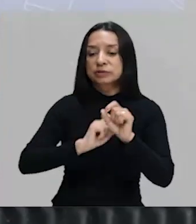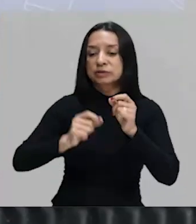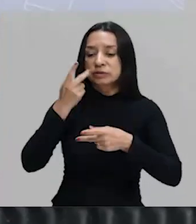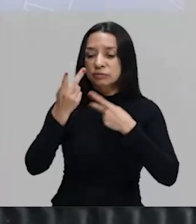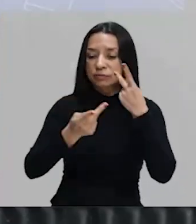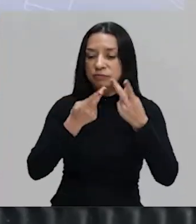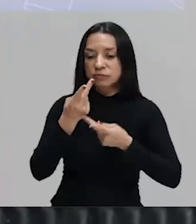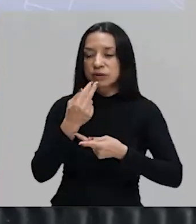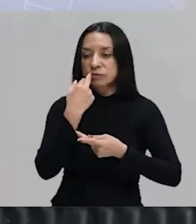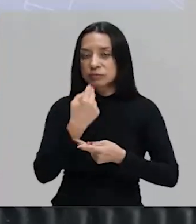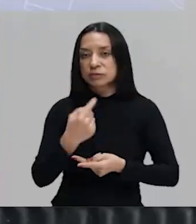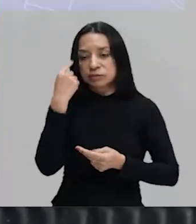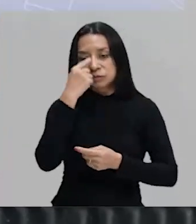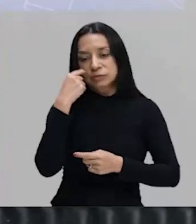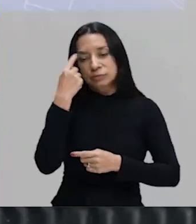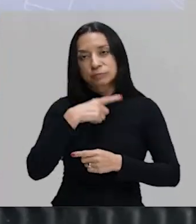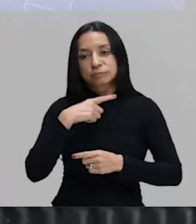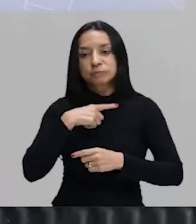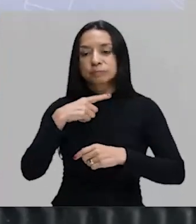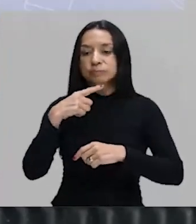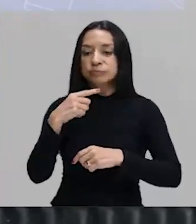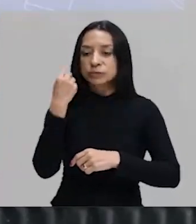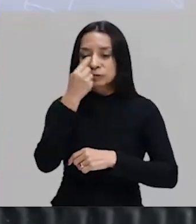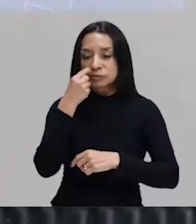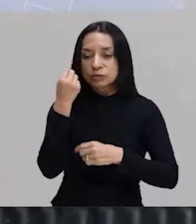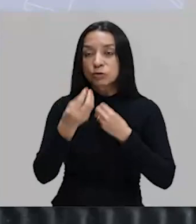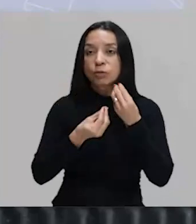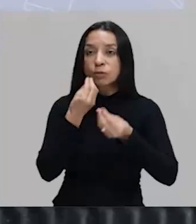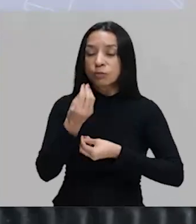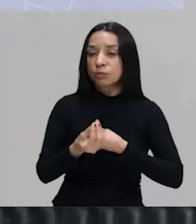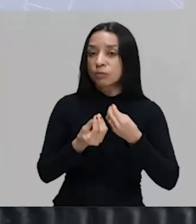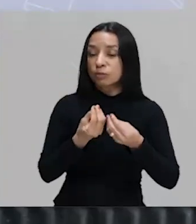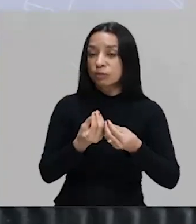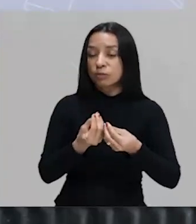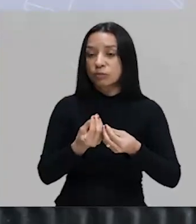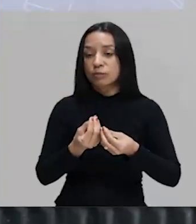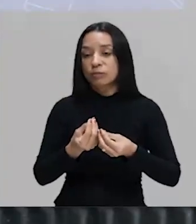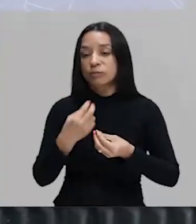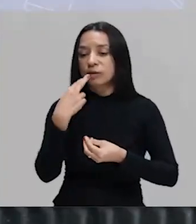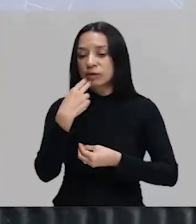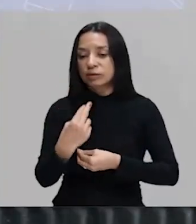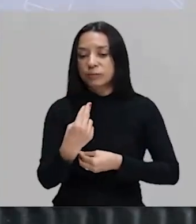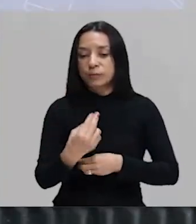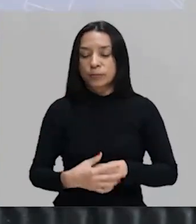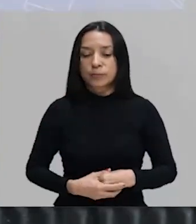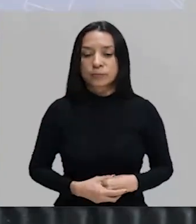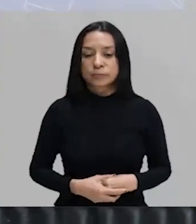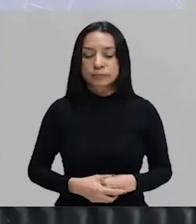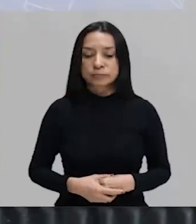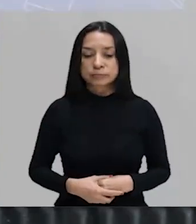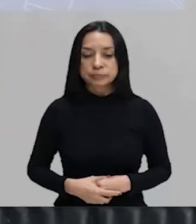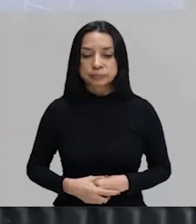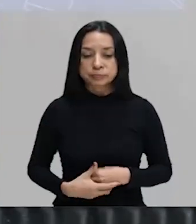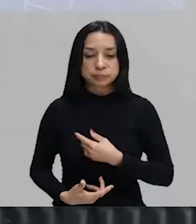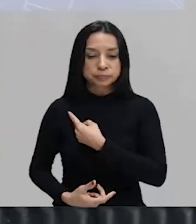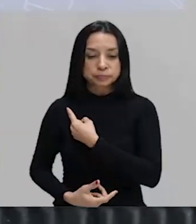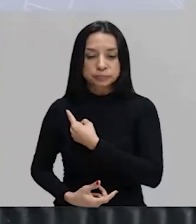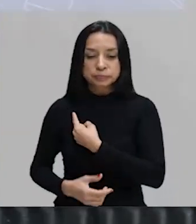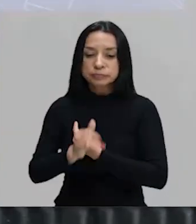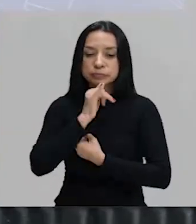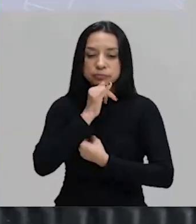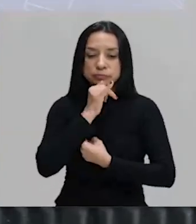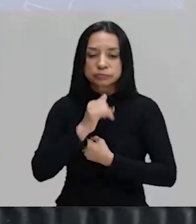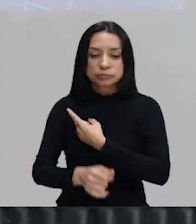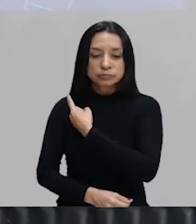a língua espanhola, que tem o espanhol como língua oficial, tá? Então, aqui eu tenho exemplos. Cantas muy